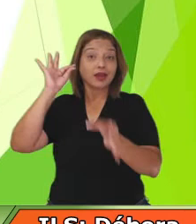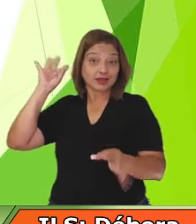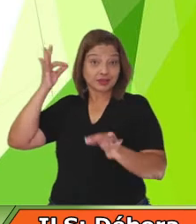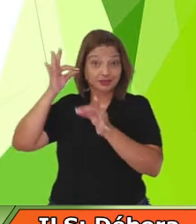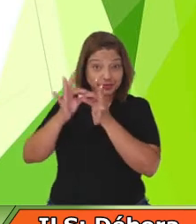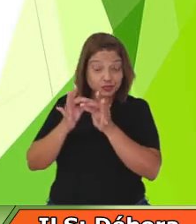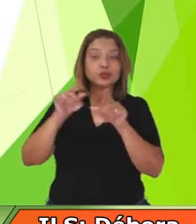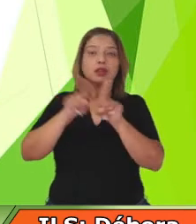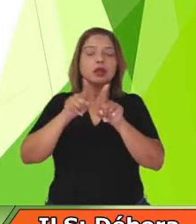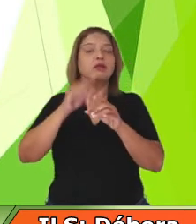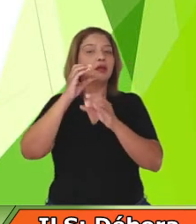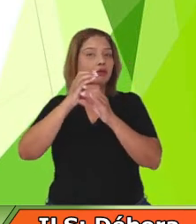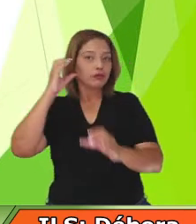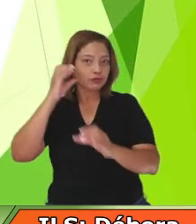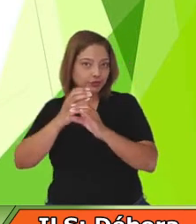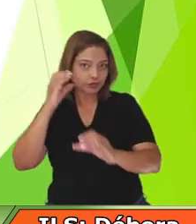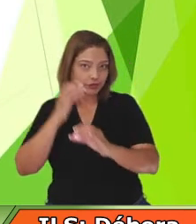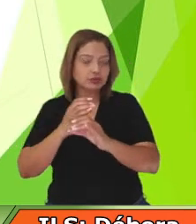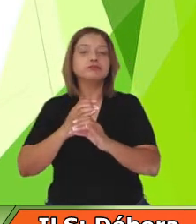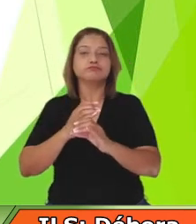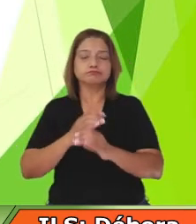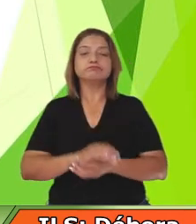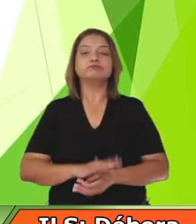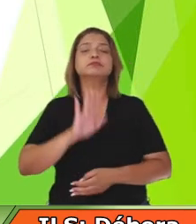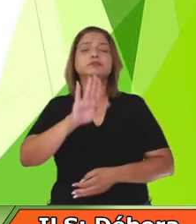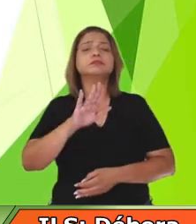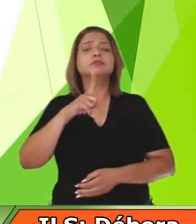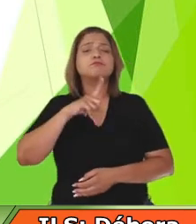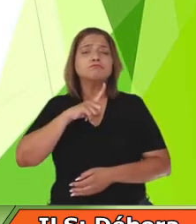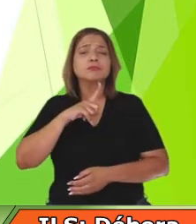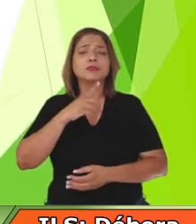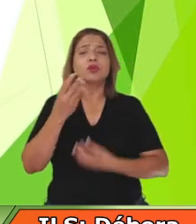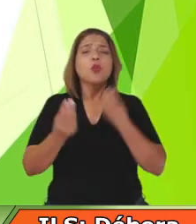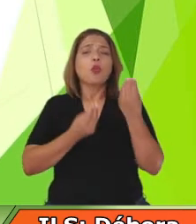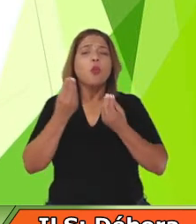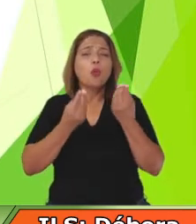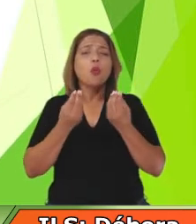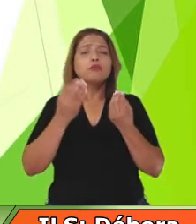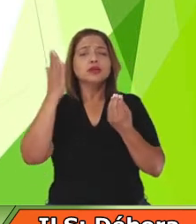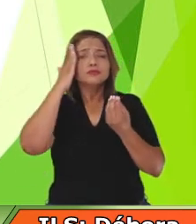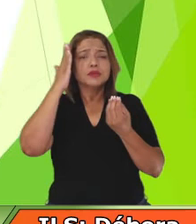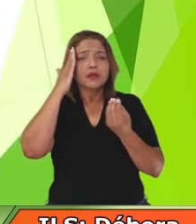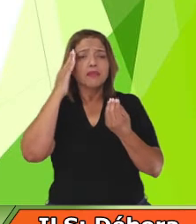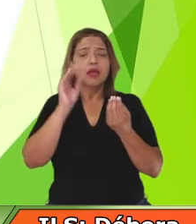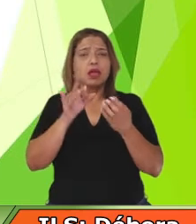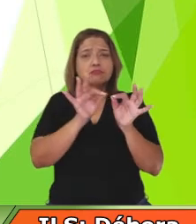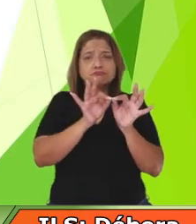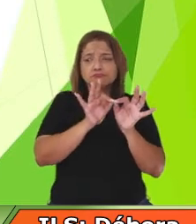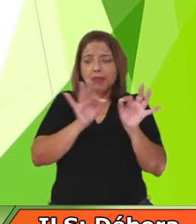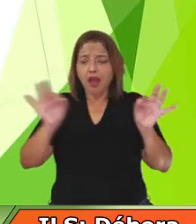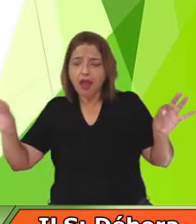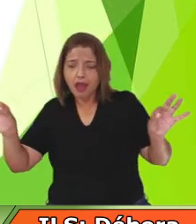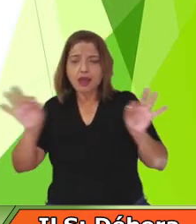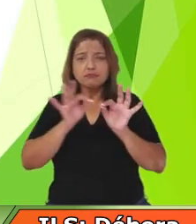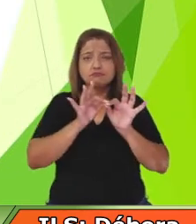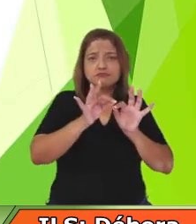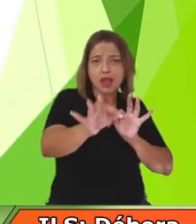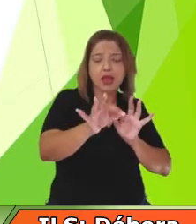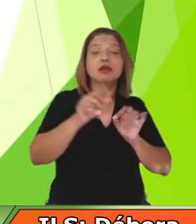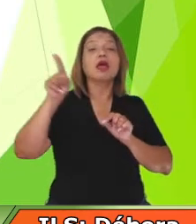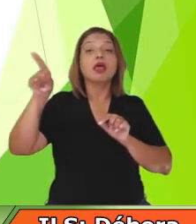engenharia. Na obra Métrica, Herão propõe um método